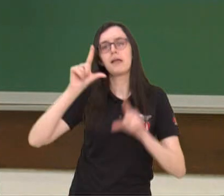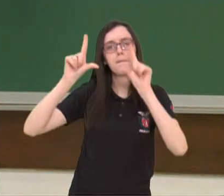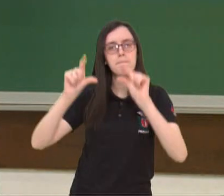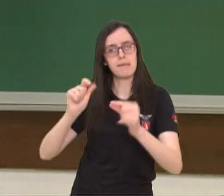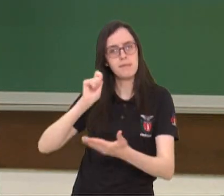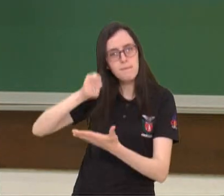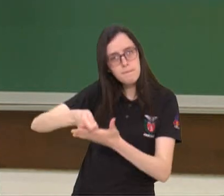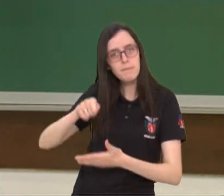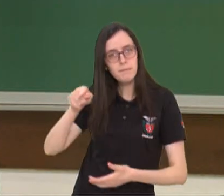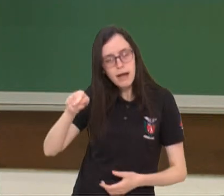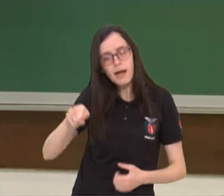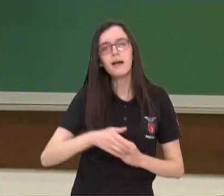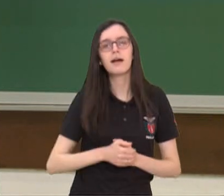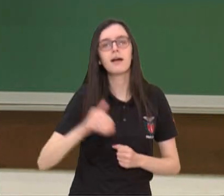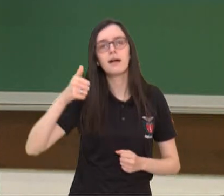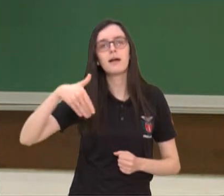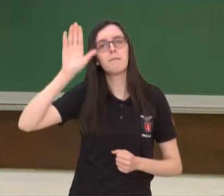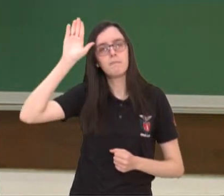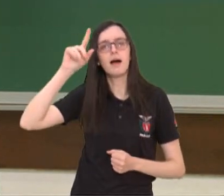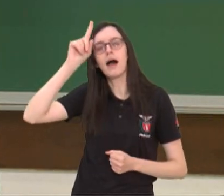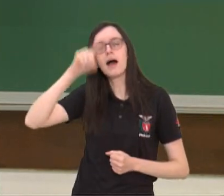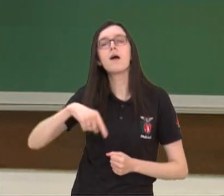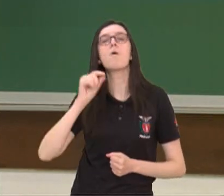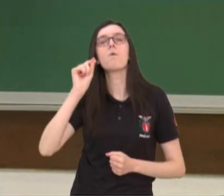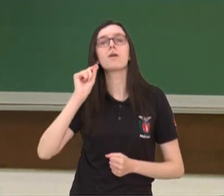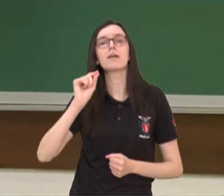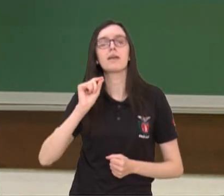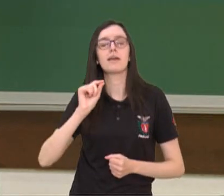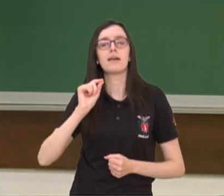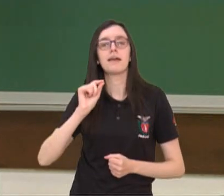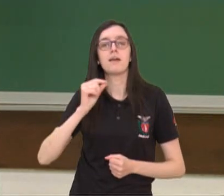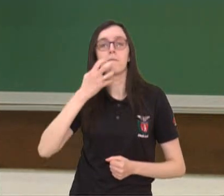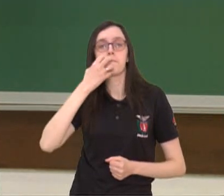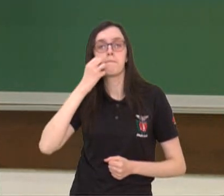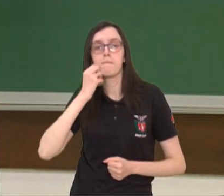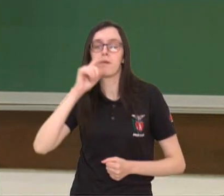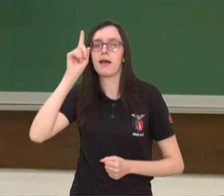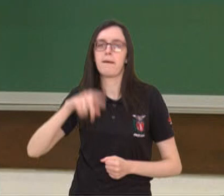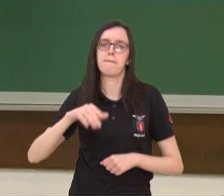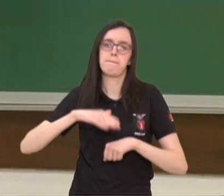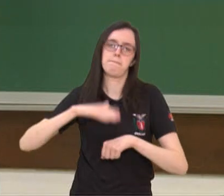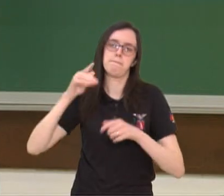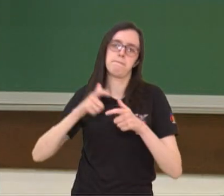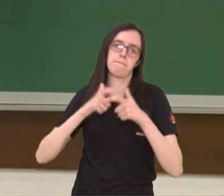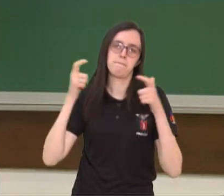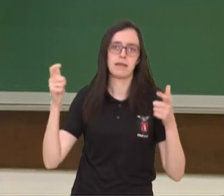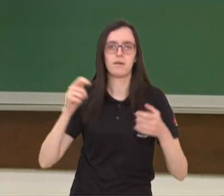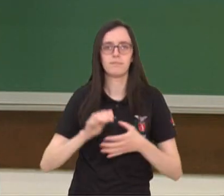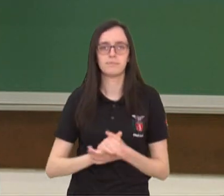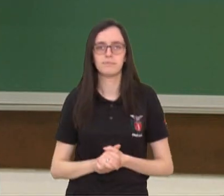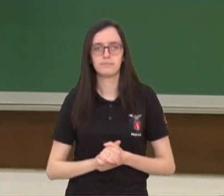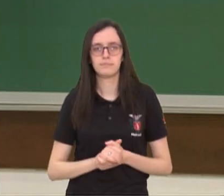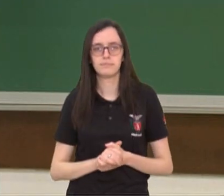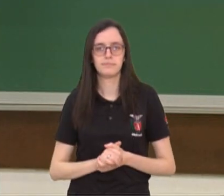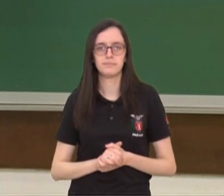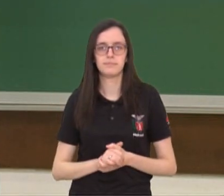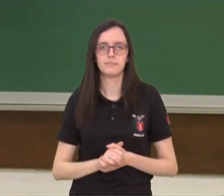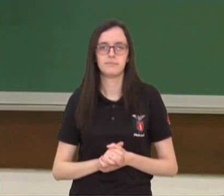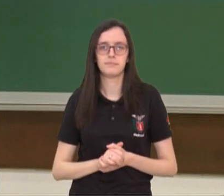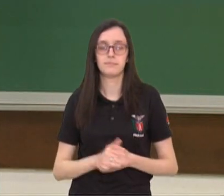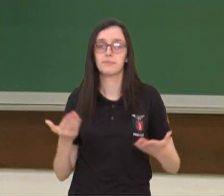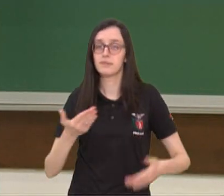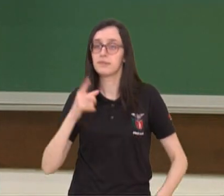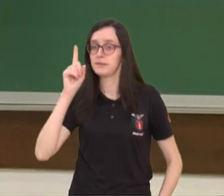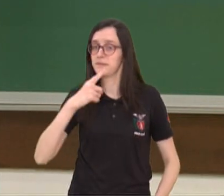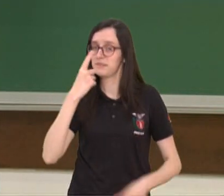paga, mais se parte do pressuposto que o lucro é maior. Ok? Vamos para